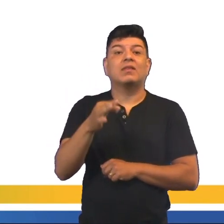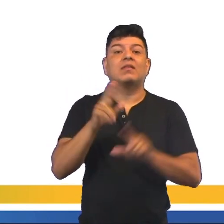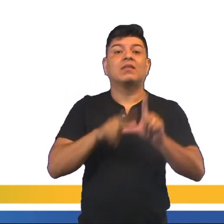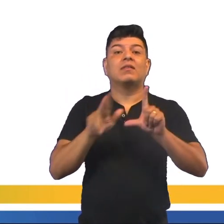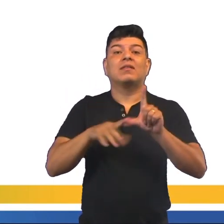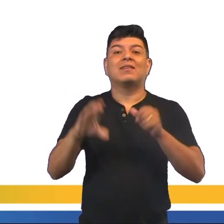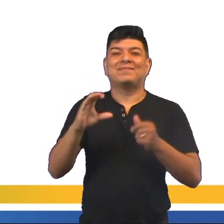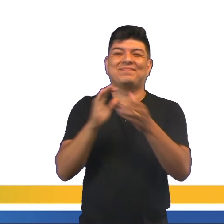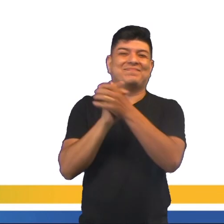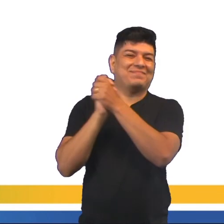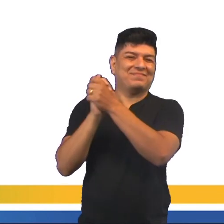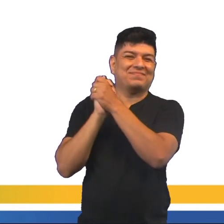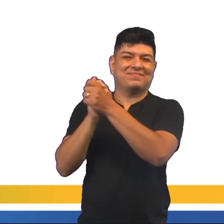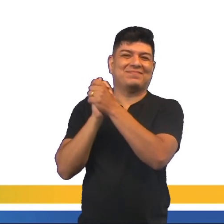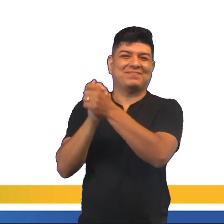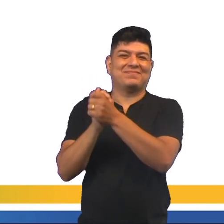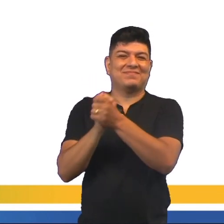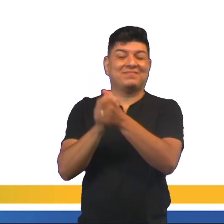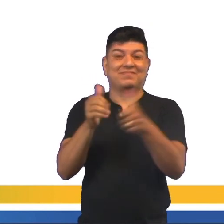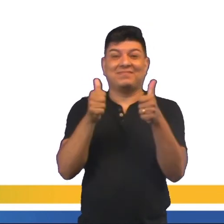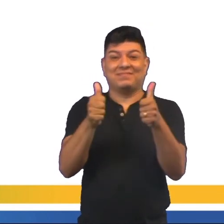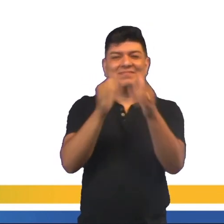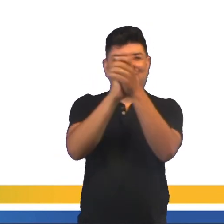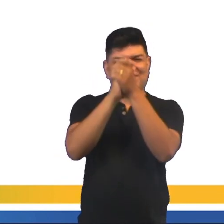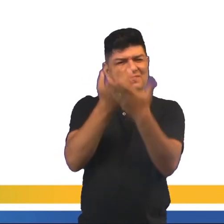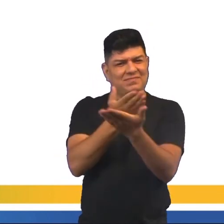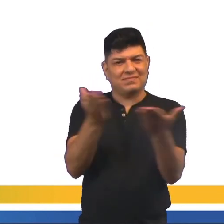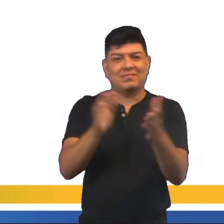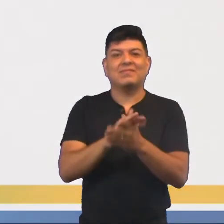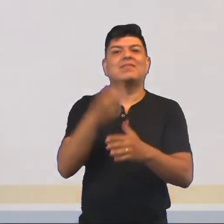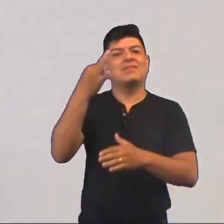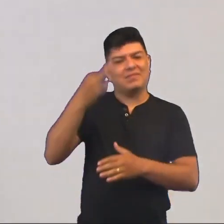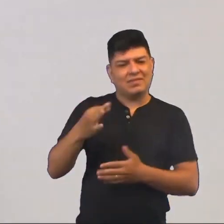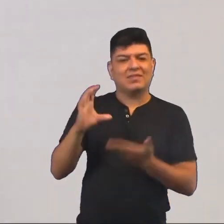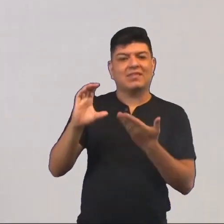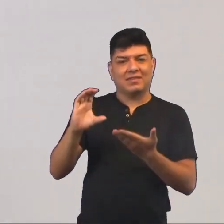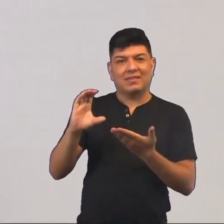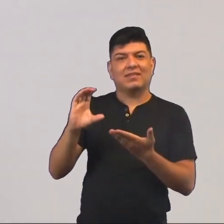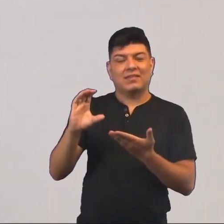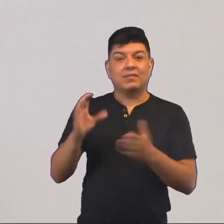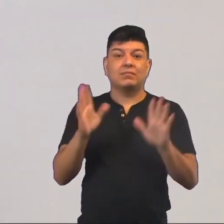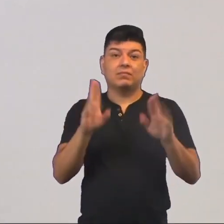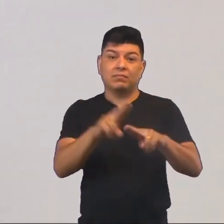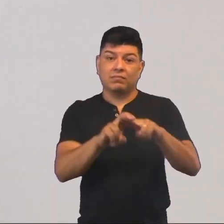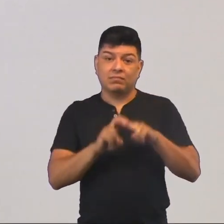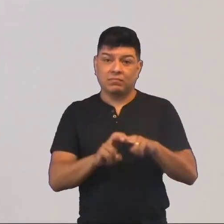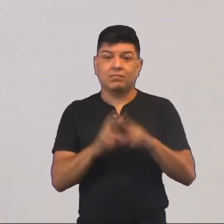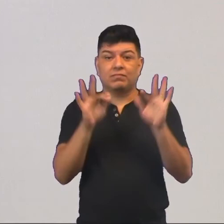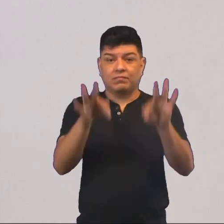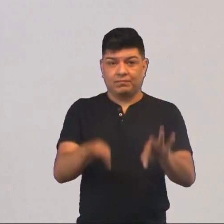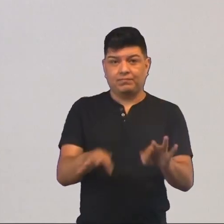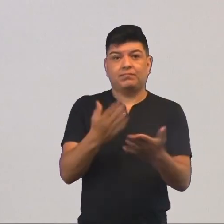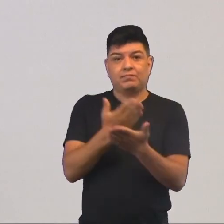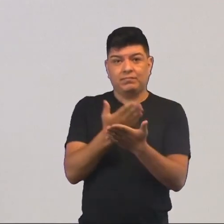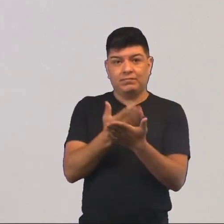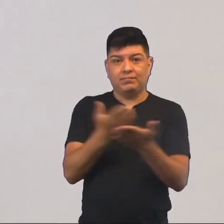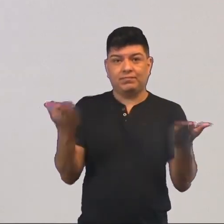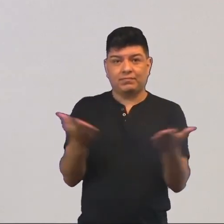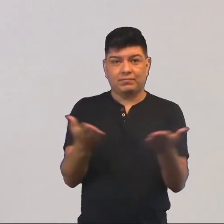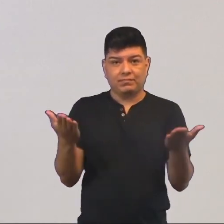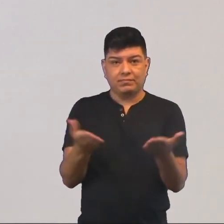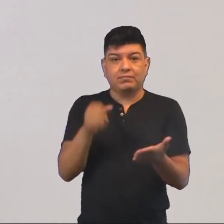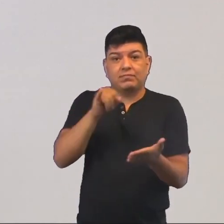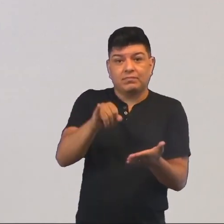a letra C, tá certo! Meus parabéns, é exatamente isso. Então, com isso, a gente encerra a nossa aula de hoje. Se